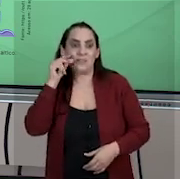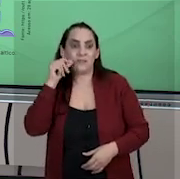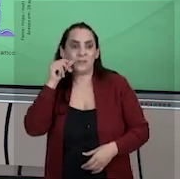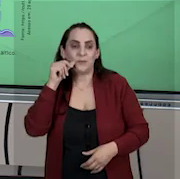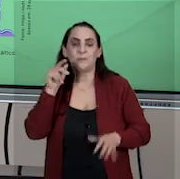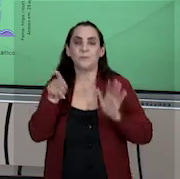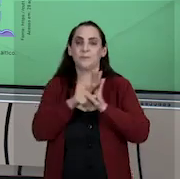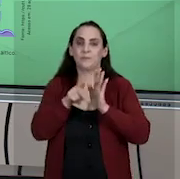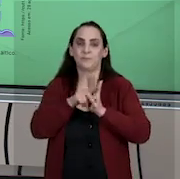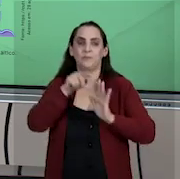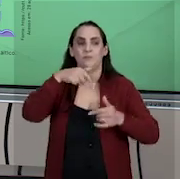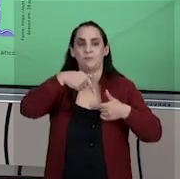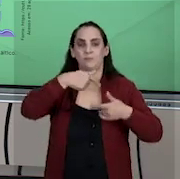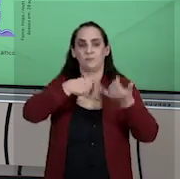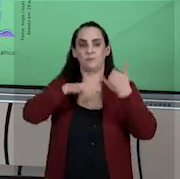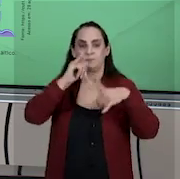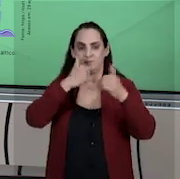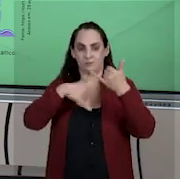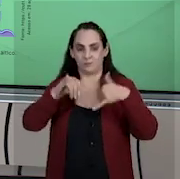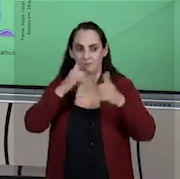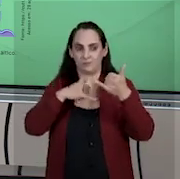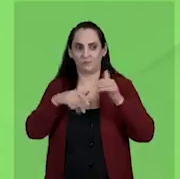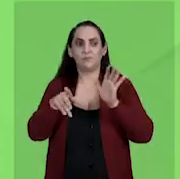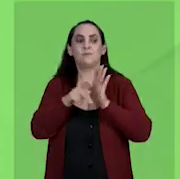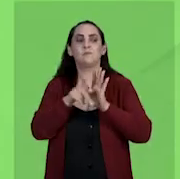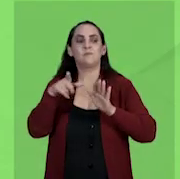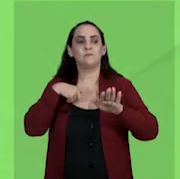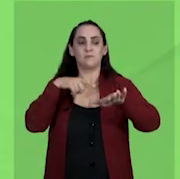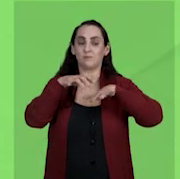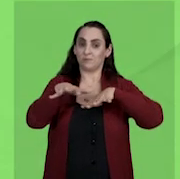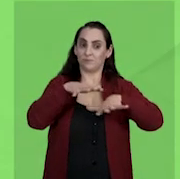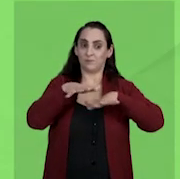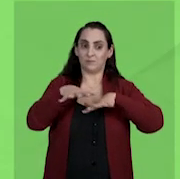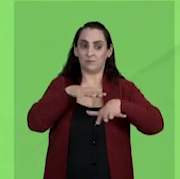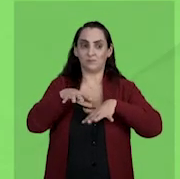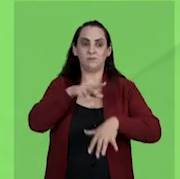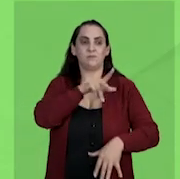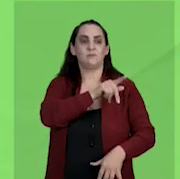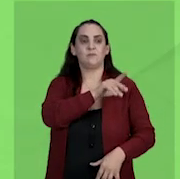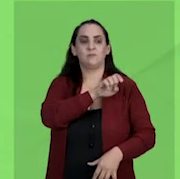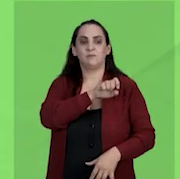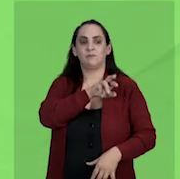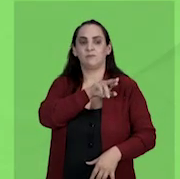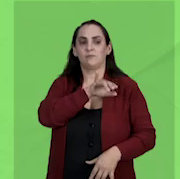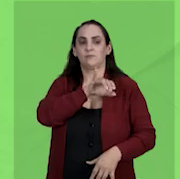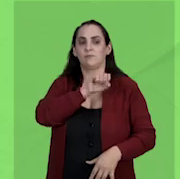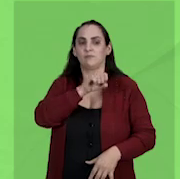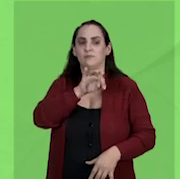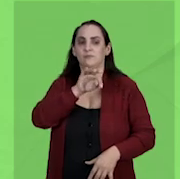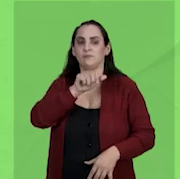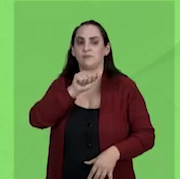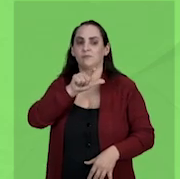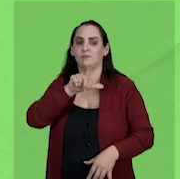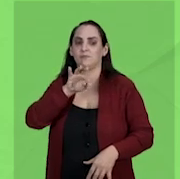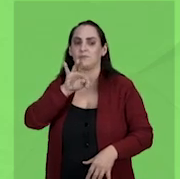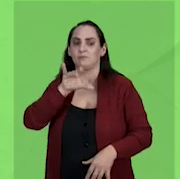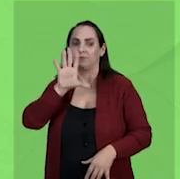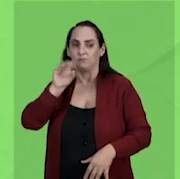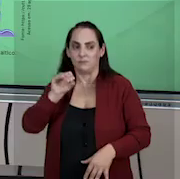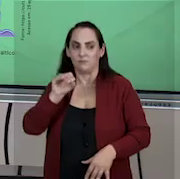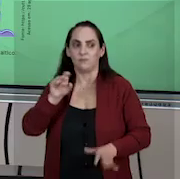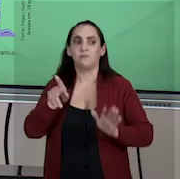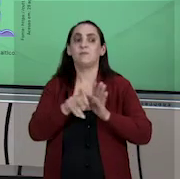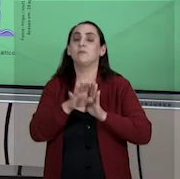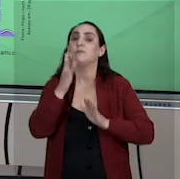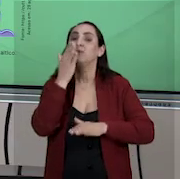movimento peristáltico, olha só esse movimento peristáltico. Aqui está mostrando um esôfago. O alimento ele vai passando